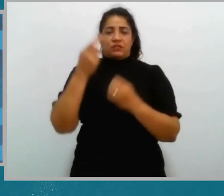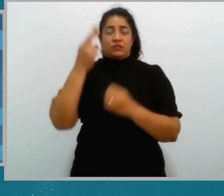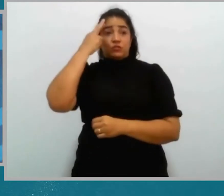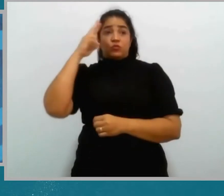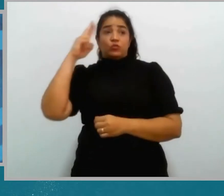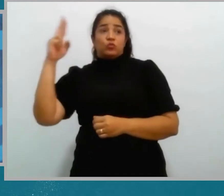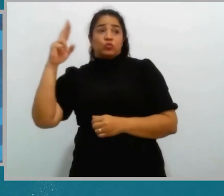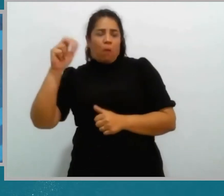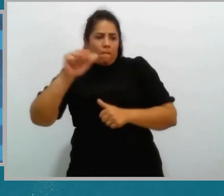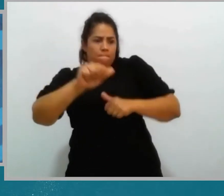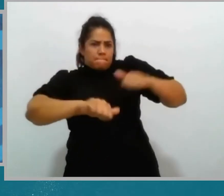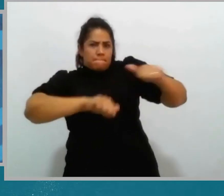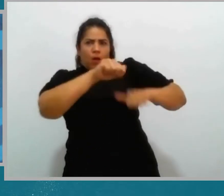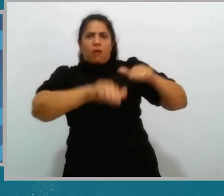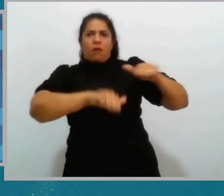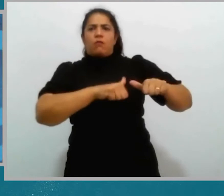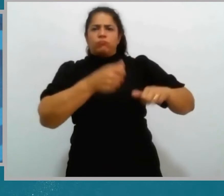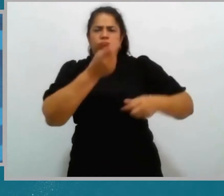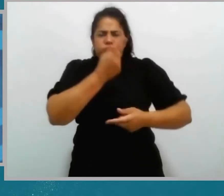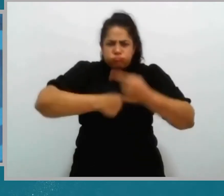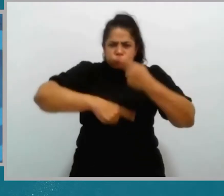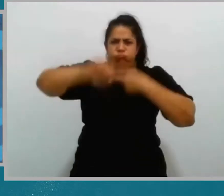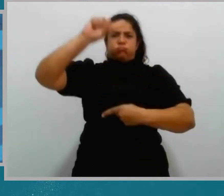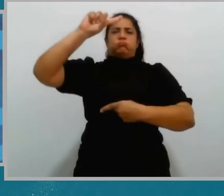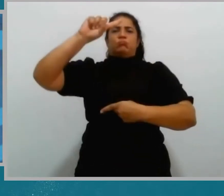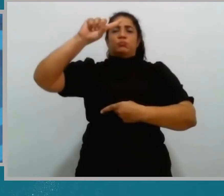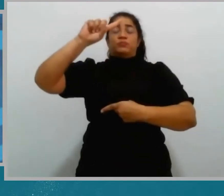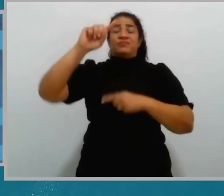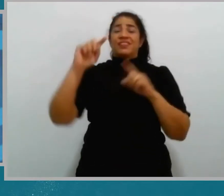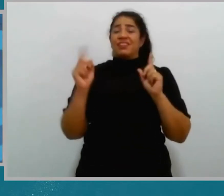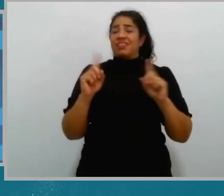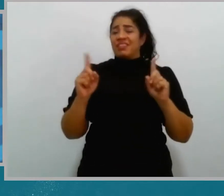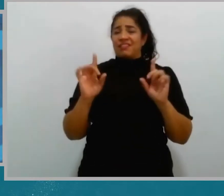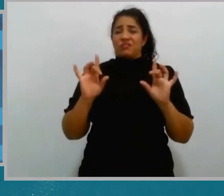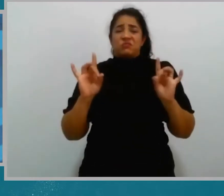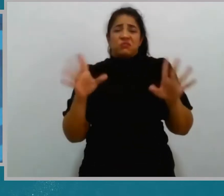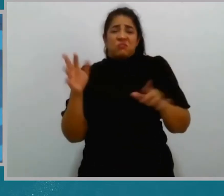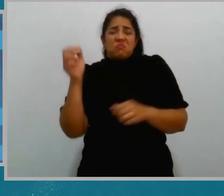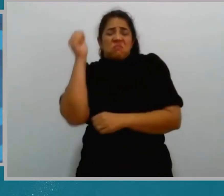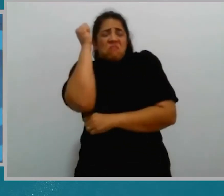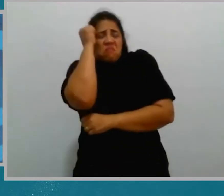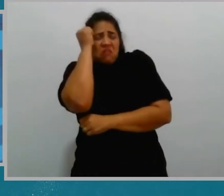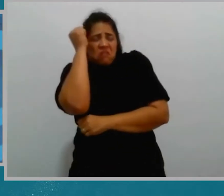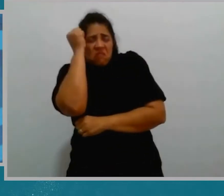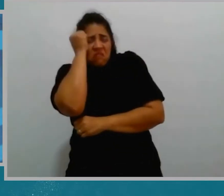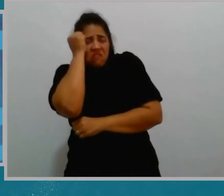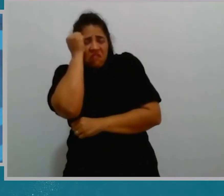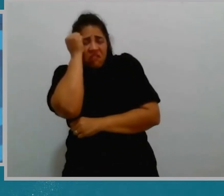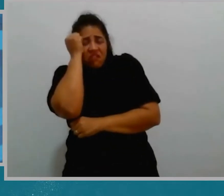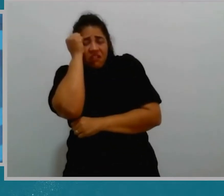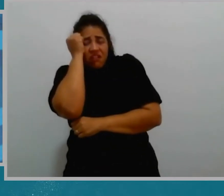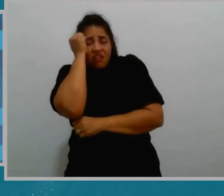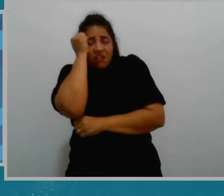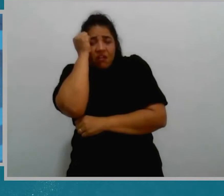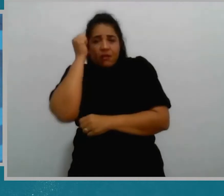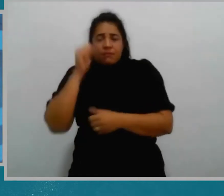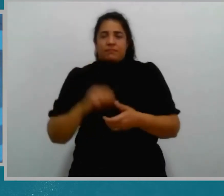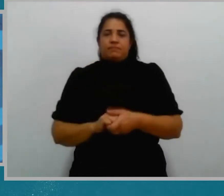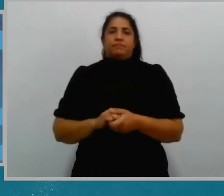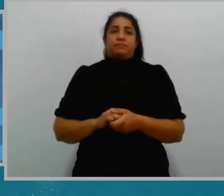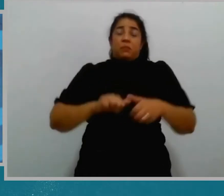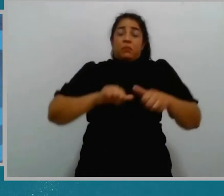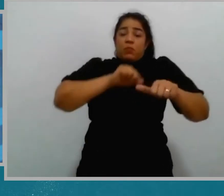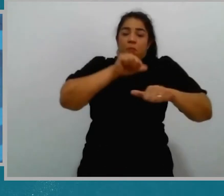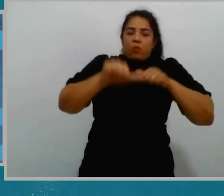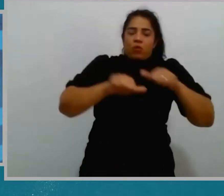Não é mais um arrependimento que nos faz dar uma conversão de 180